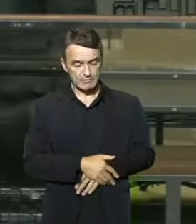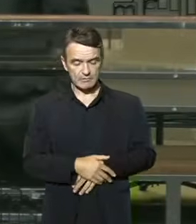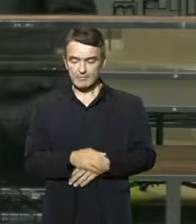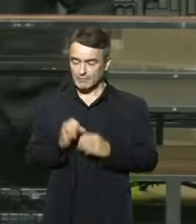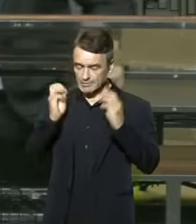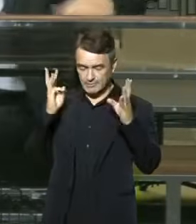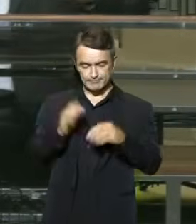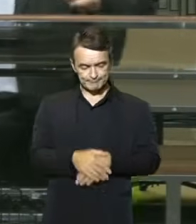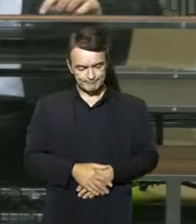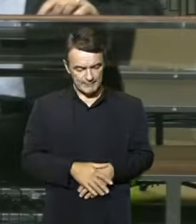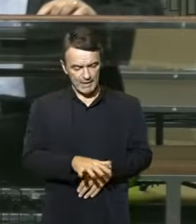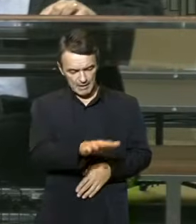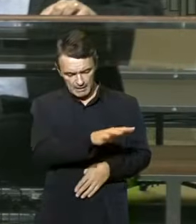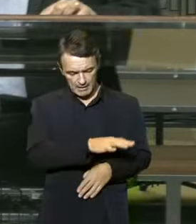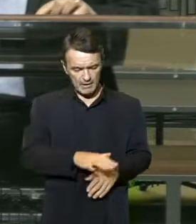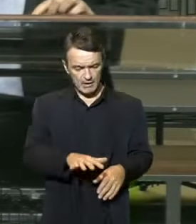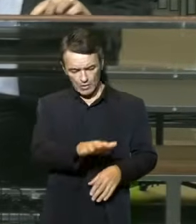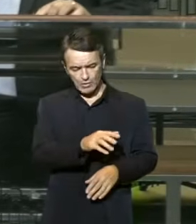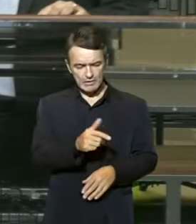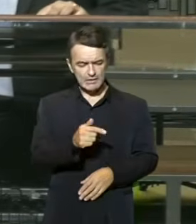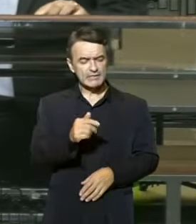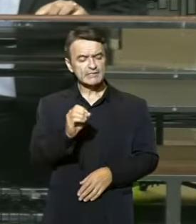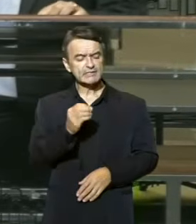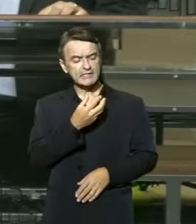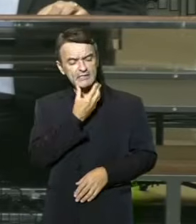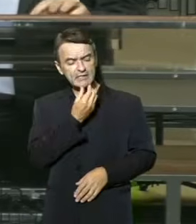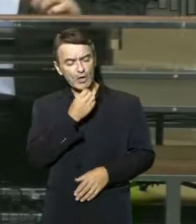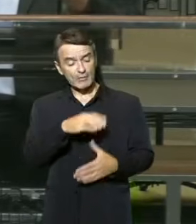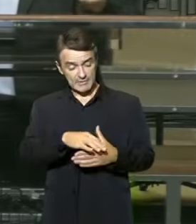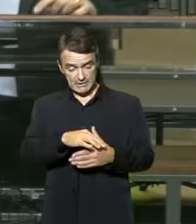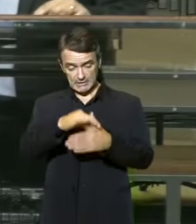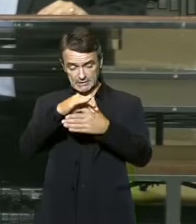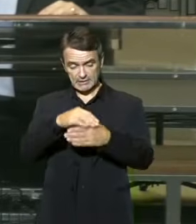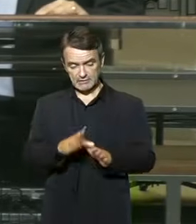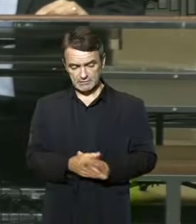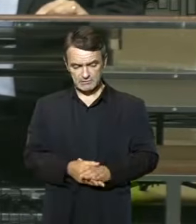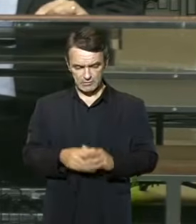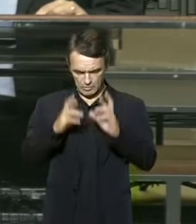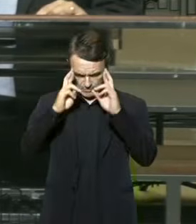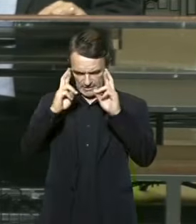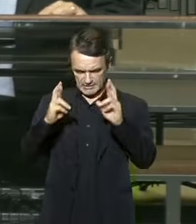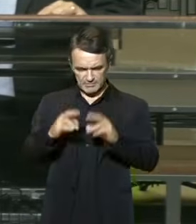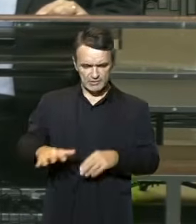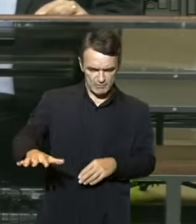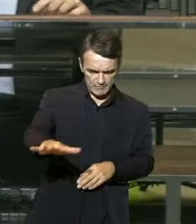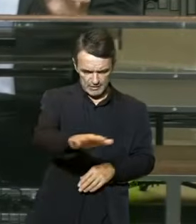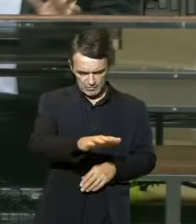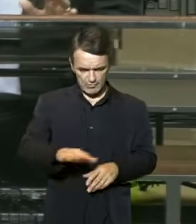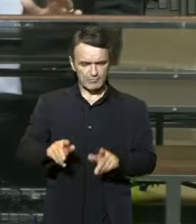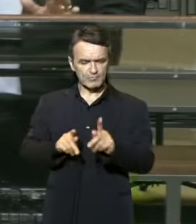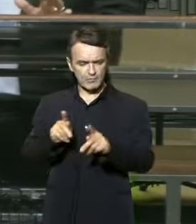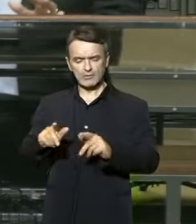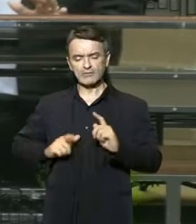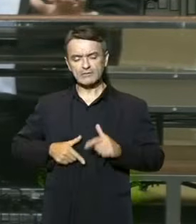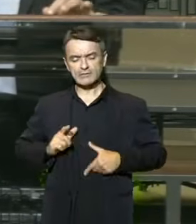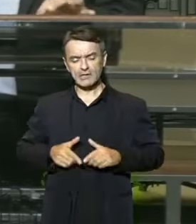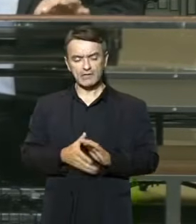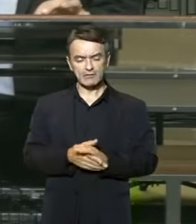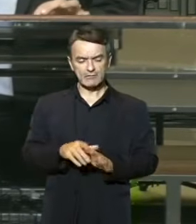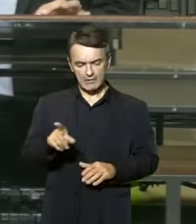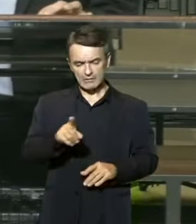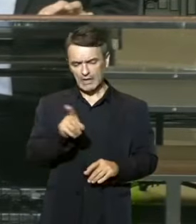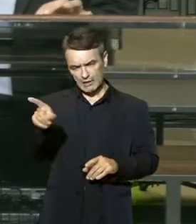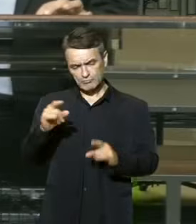Moisés: reúna para mim 70 homens, que você sabe que são líderes, entre os mais respeitados do povo de Israel. Leve-os até a